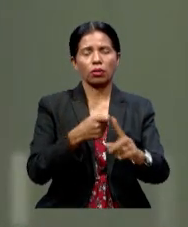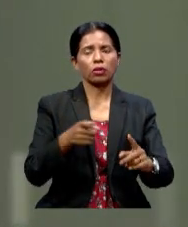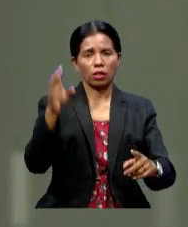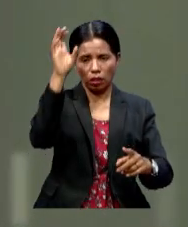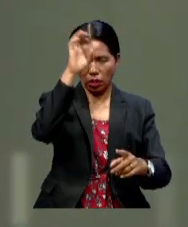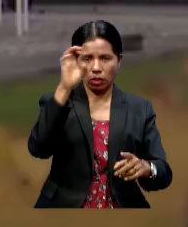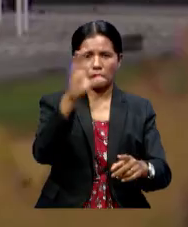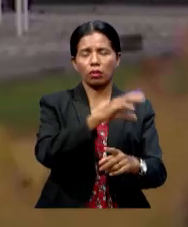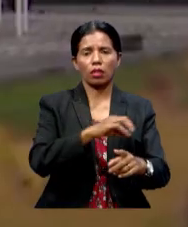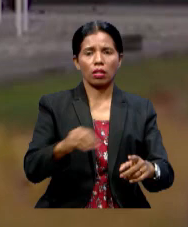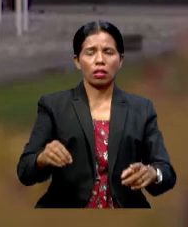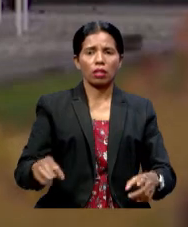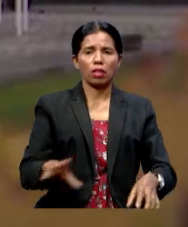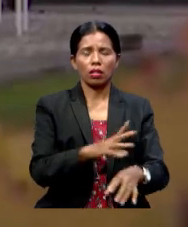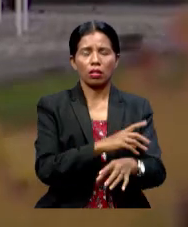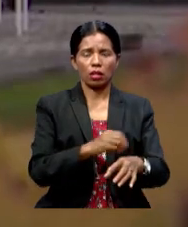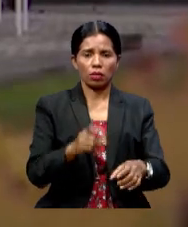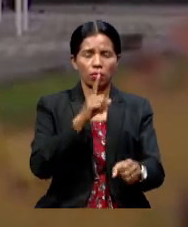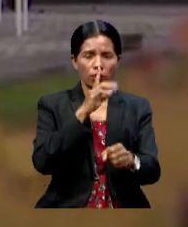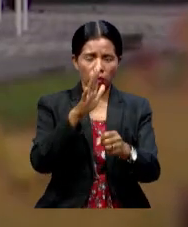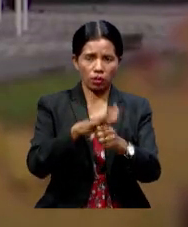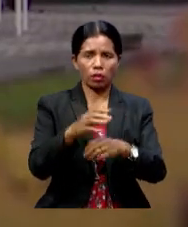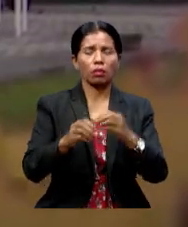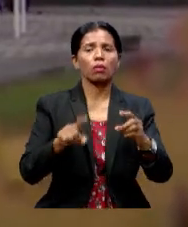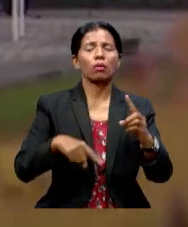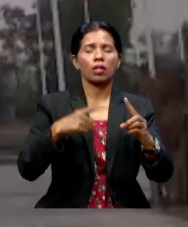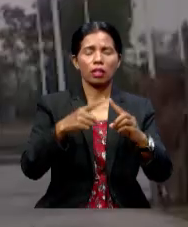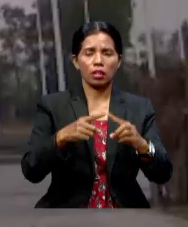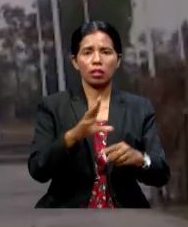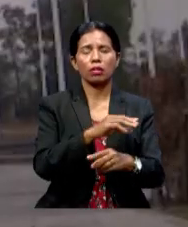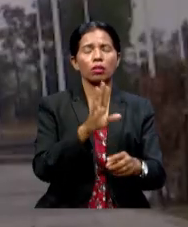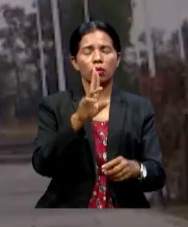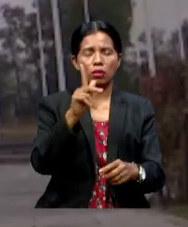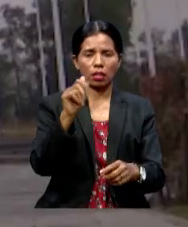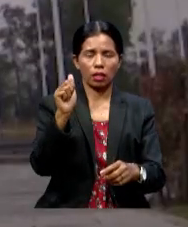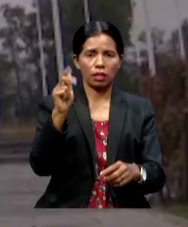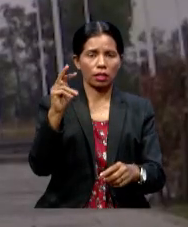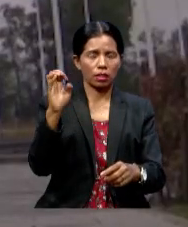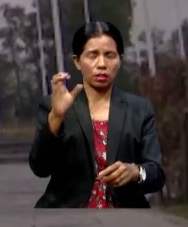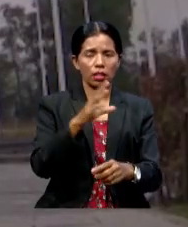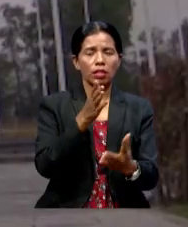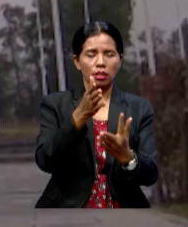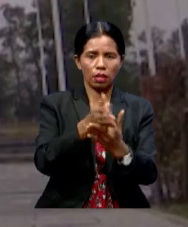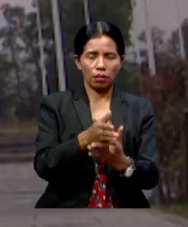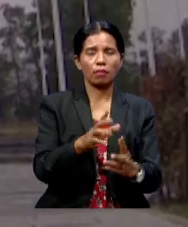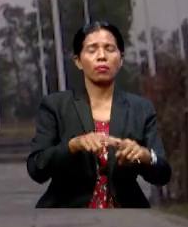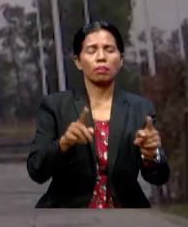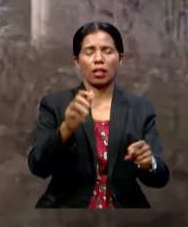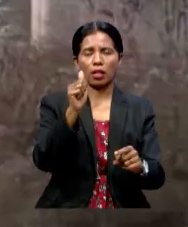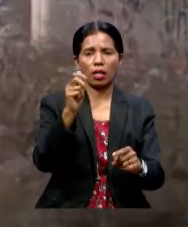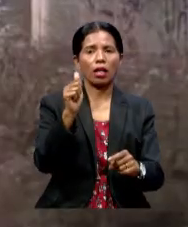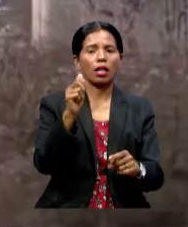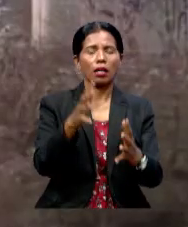Leste esforço a ter um compromisso claro, com a banheira Ucrânia Seitama, Baibê, Estados Unidos, no Alemanha,